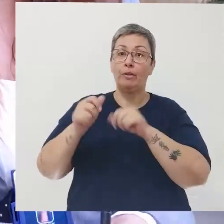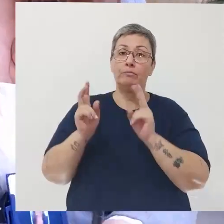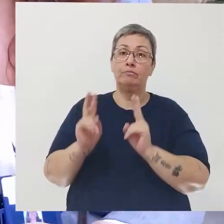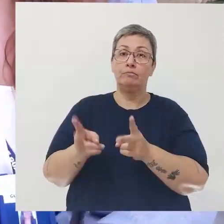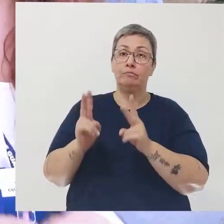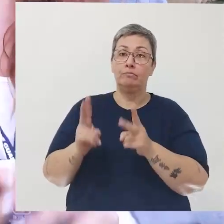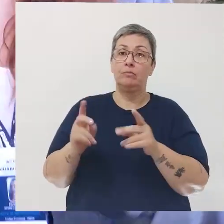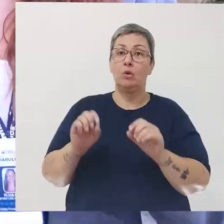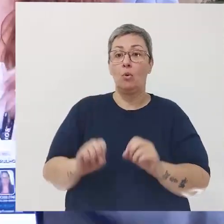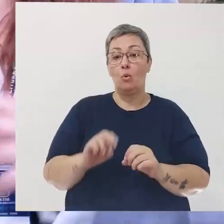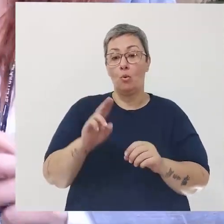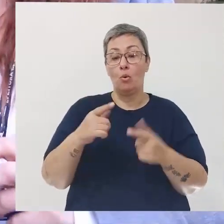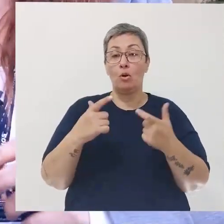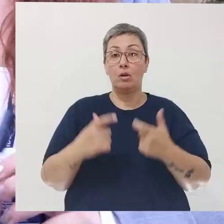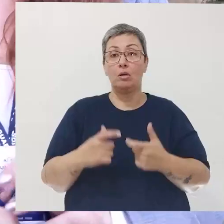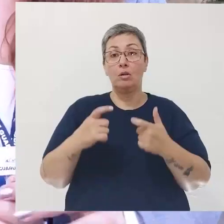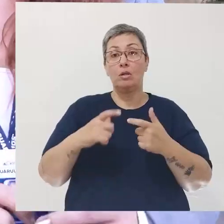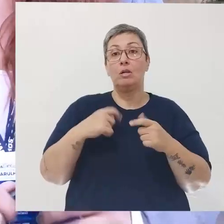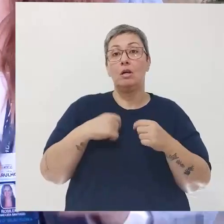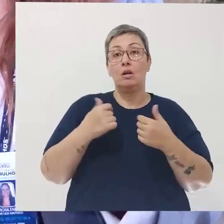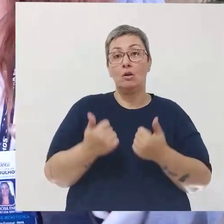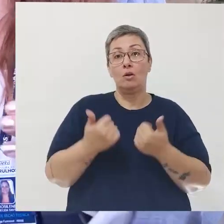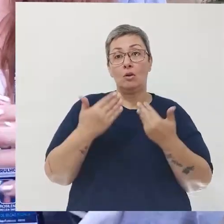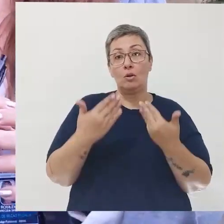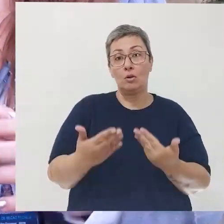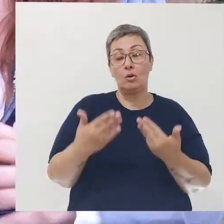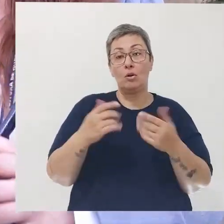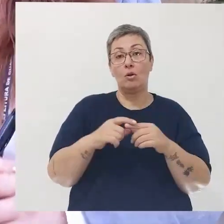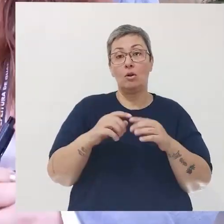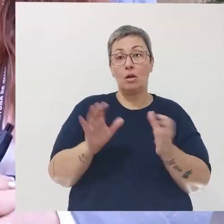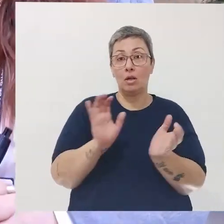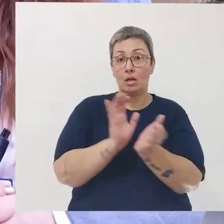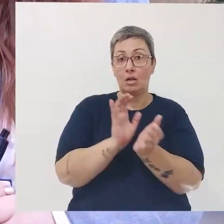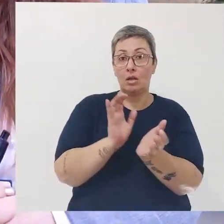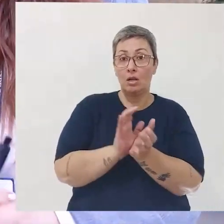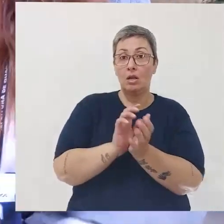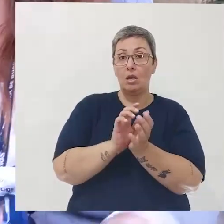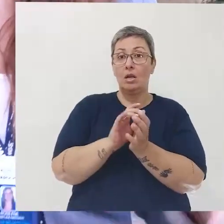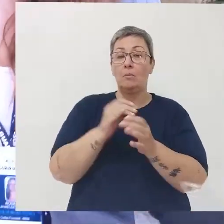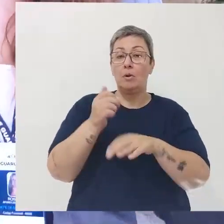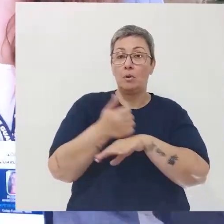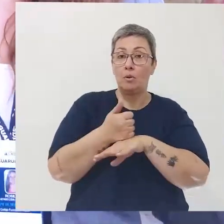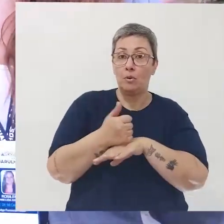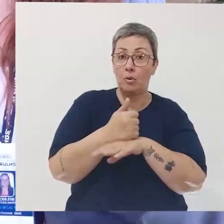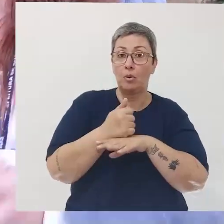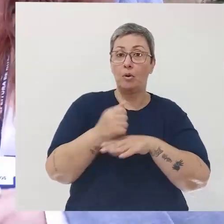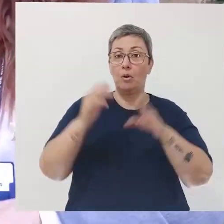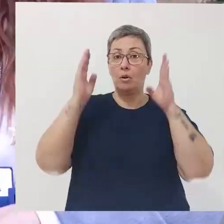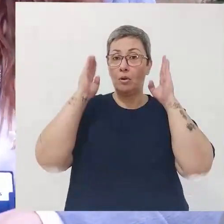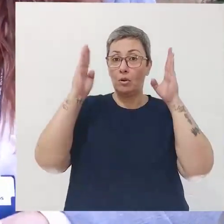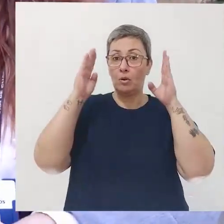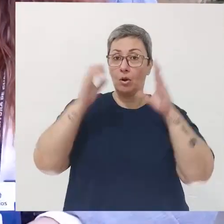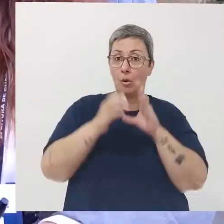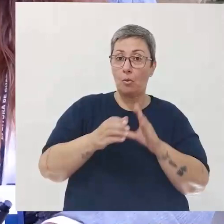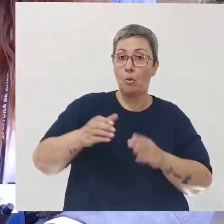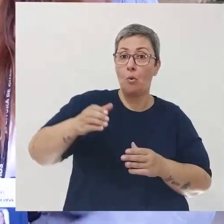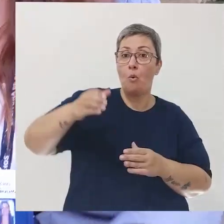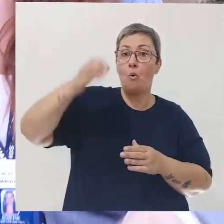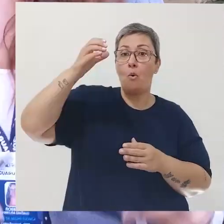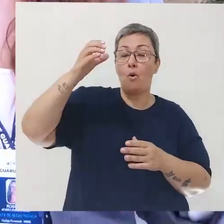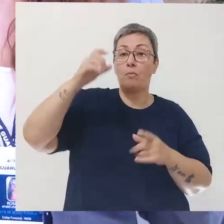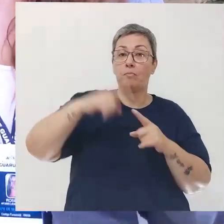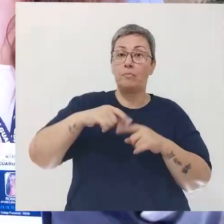trocas contínuas, onde se disponibiliza de equipes de eletricistas, caminhões com cesto